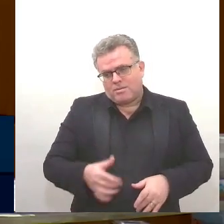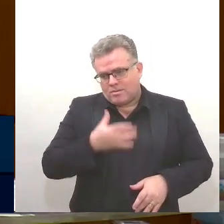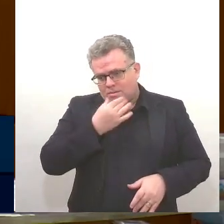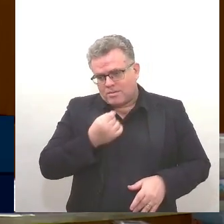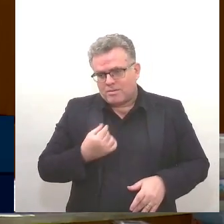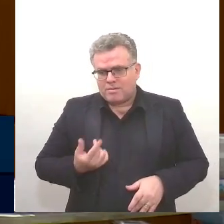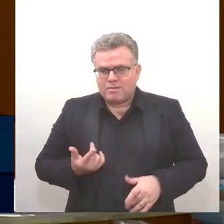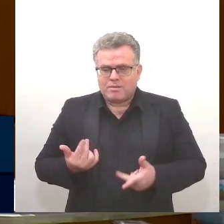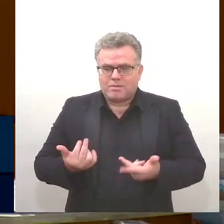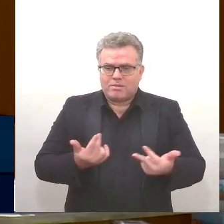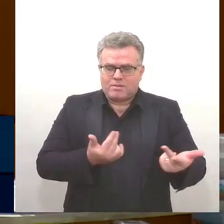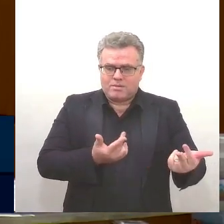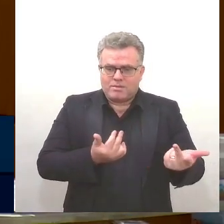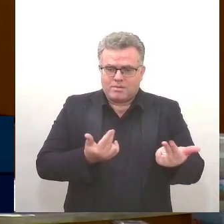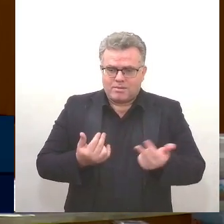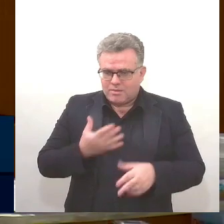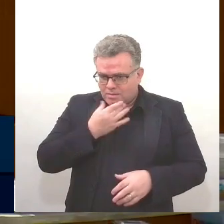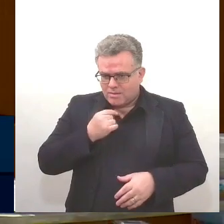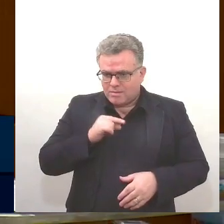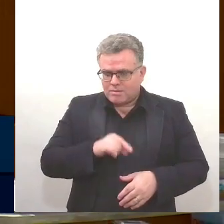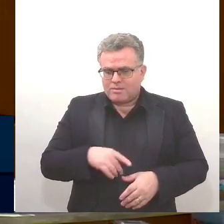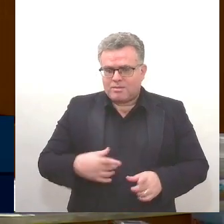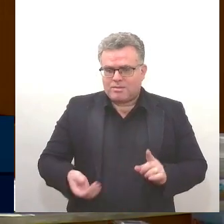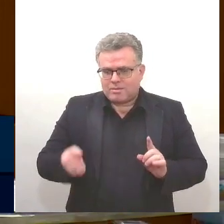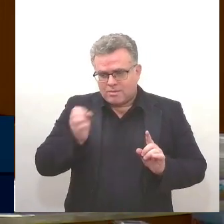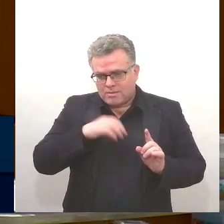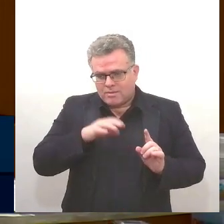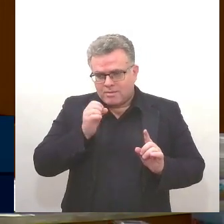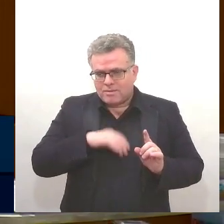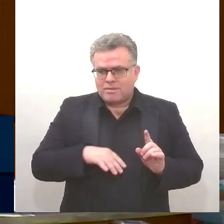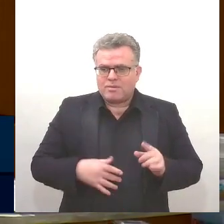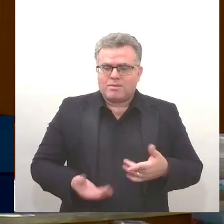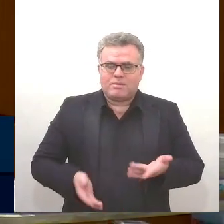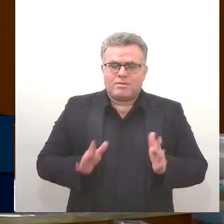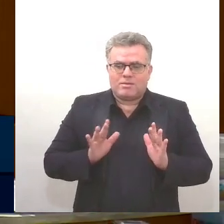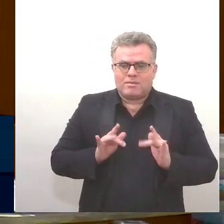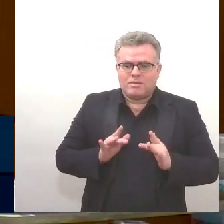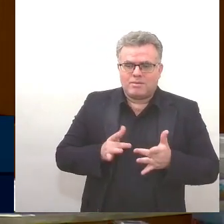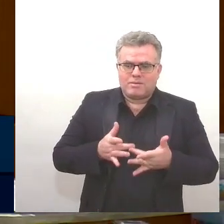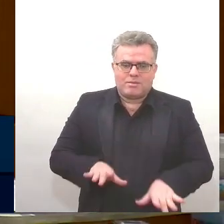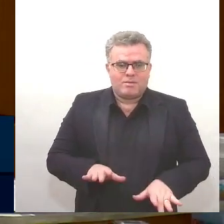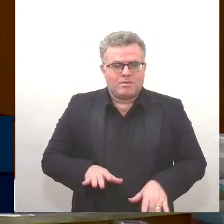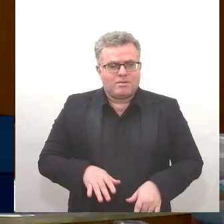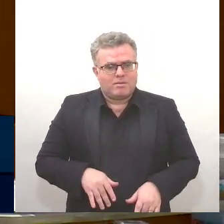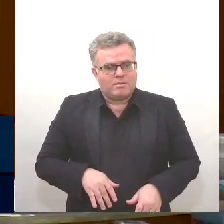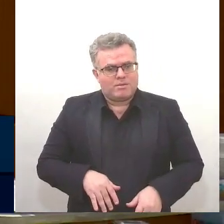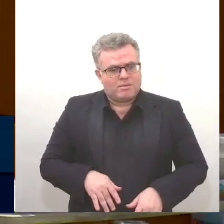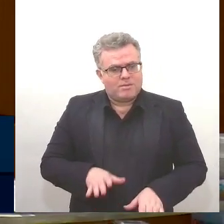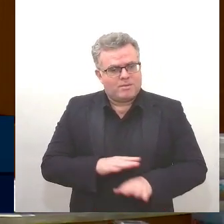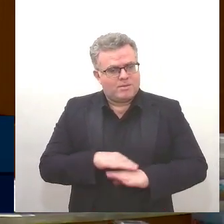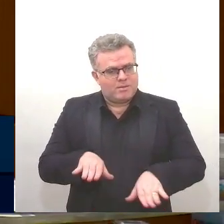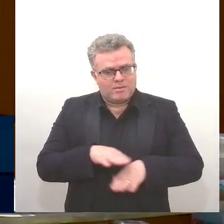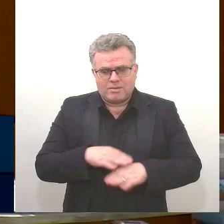hoje goret é babado só que que eu termino e eu digo não quero mais saber de homem então não é